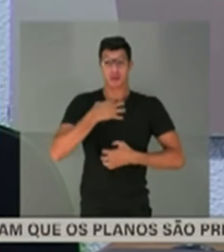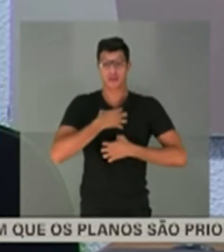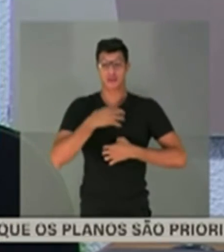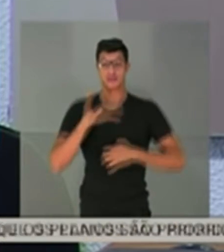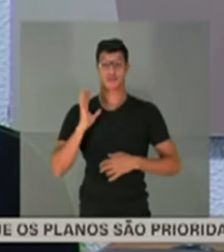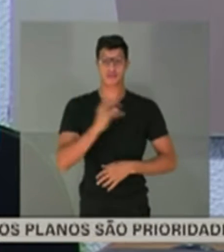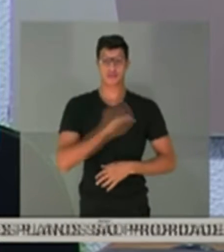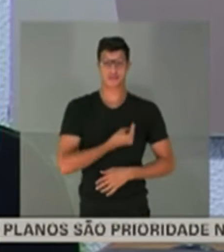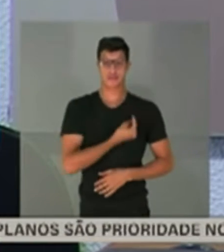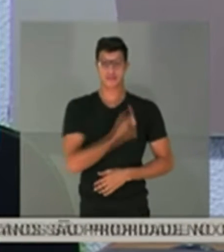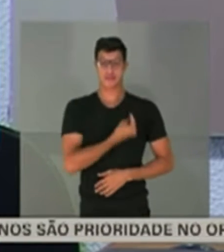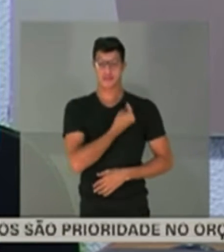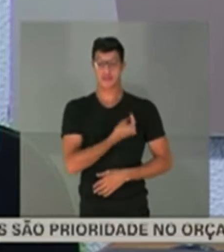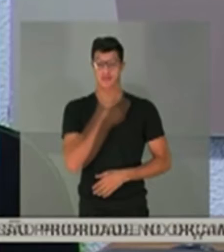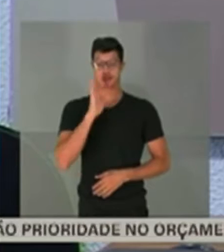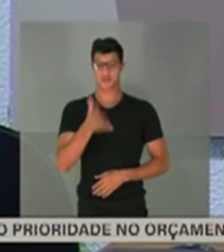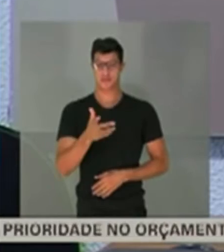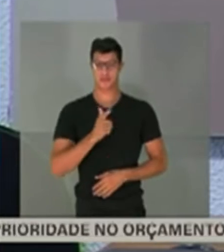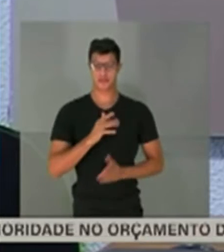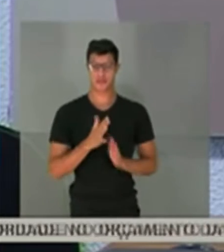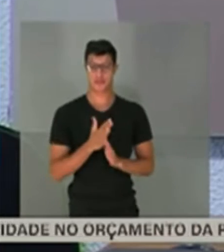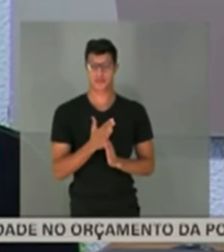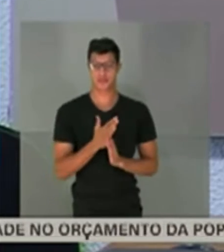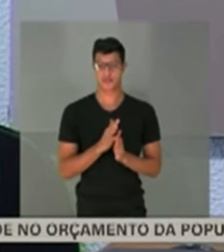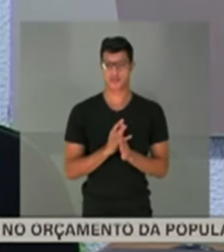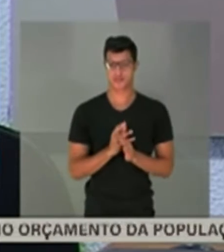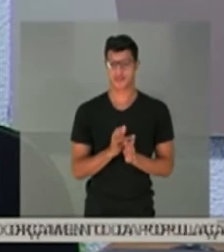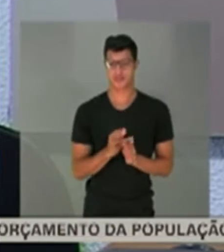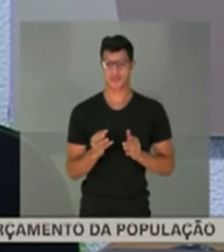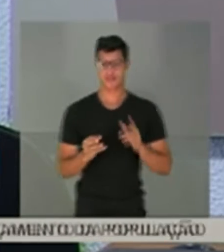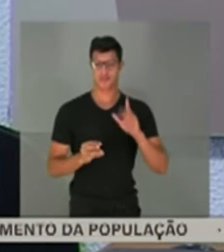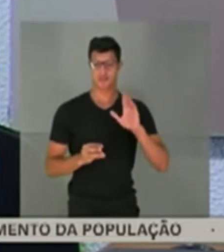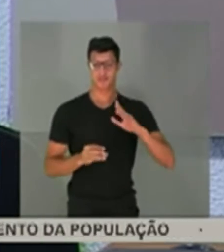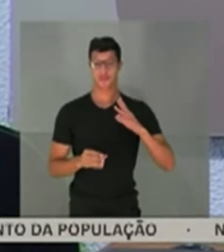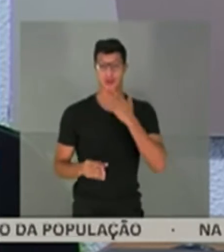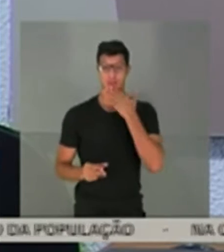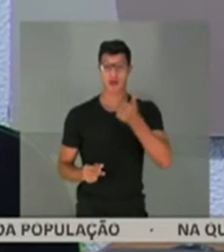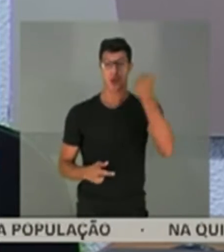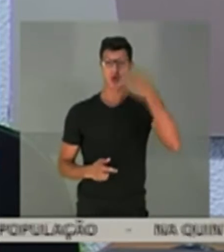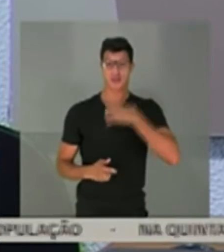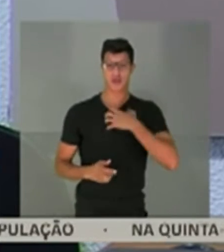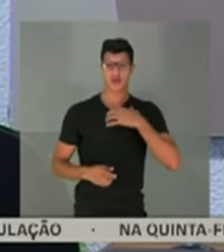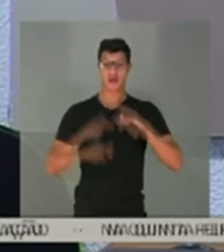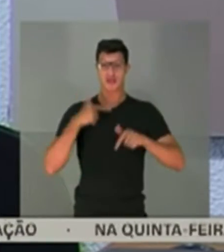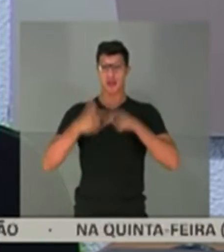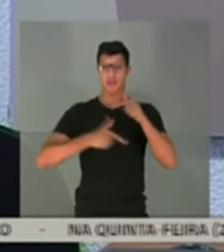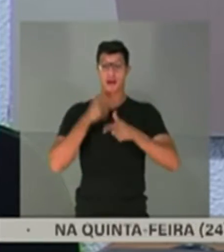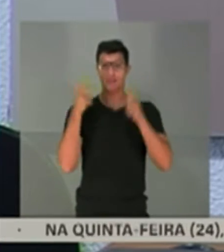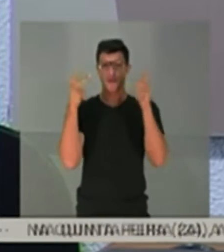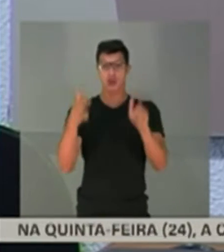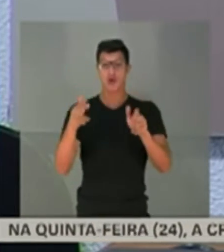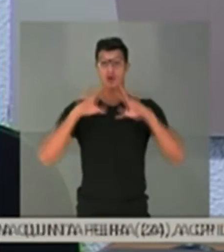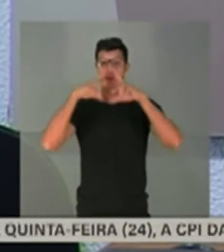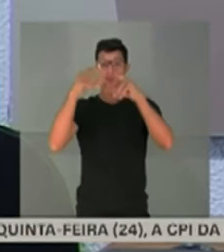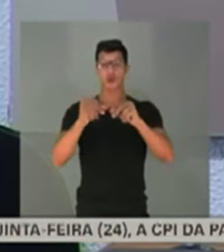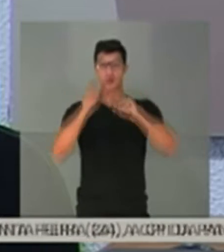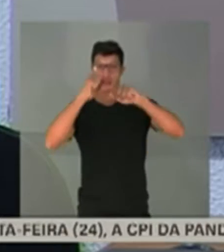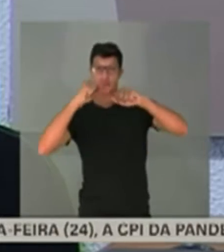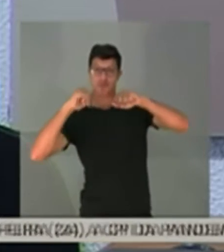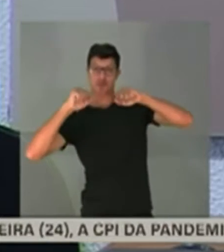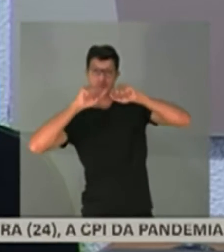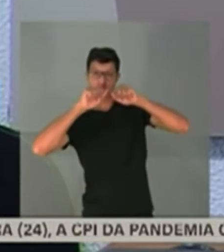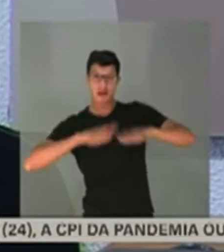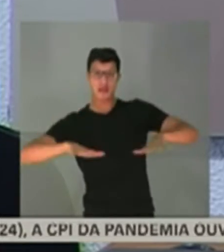vidas. Né? E a melhor forma de salvar vidas é se trabalhando da forma como foi trabalhado em todas as pandemias.